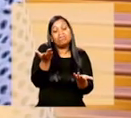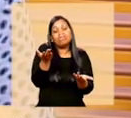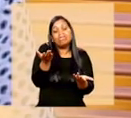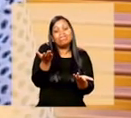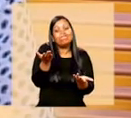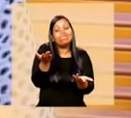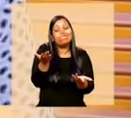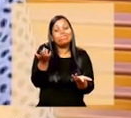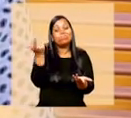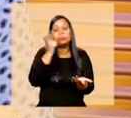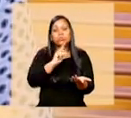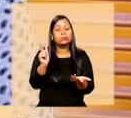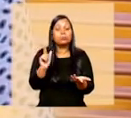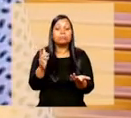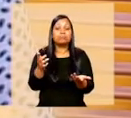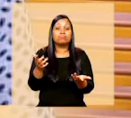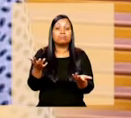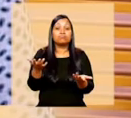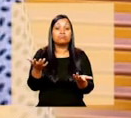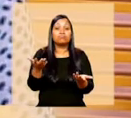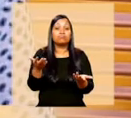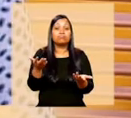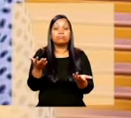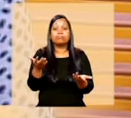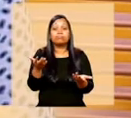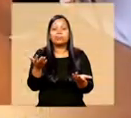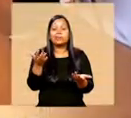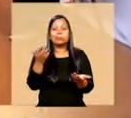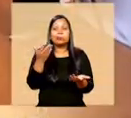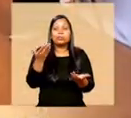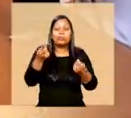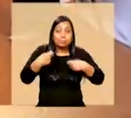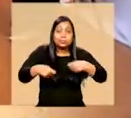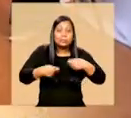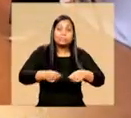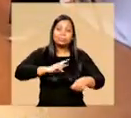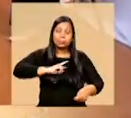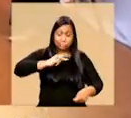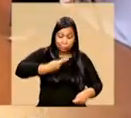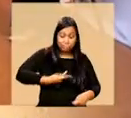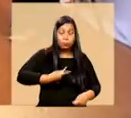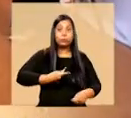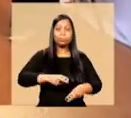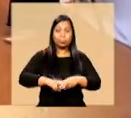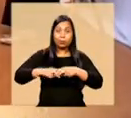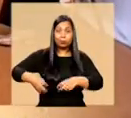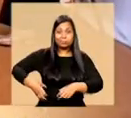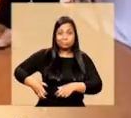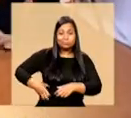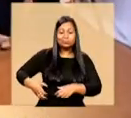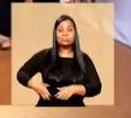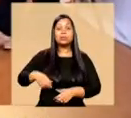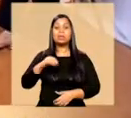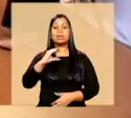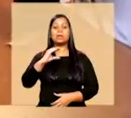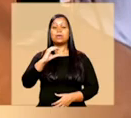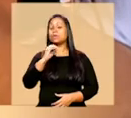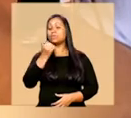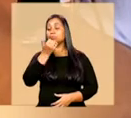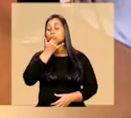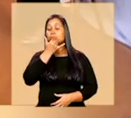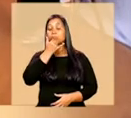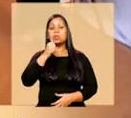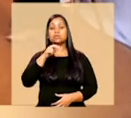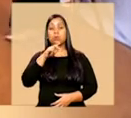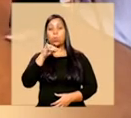Acabou que me... Necessitando do transplante, do transplante por uma cirrose hepática. E